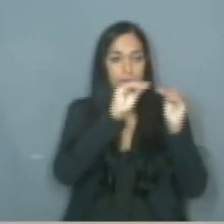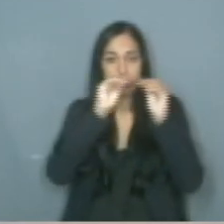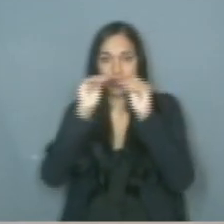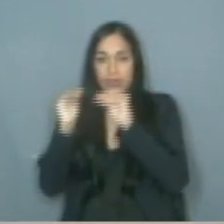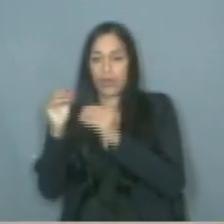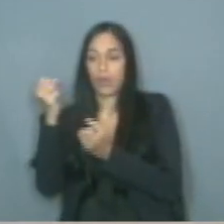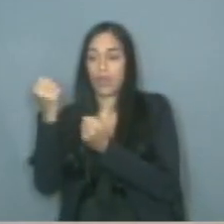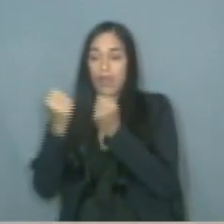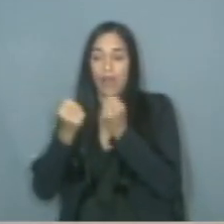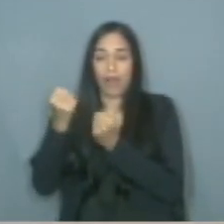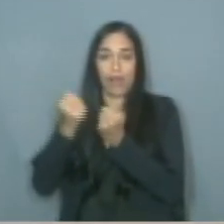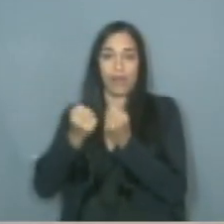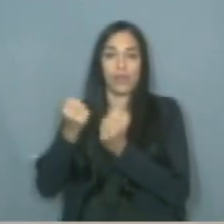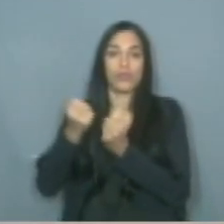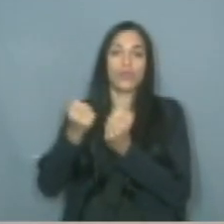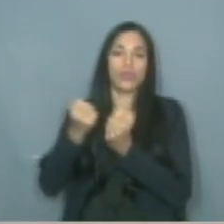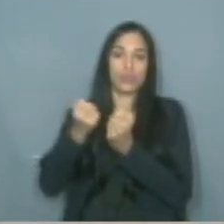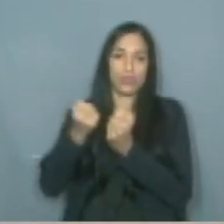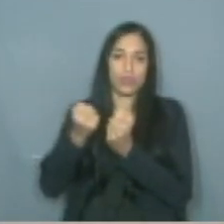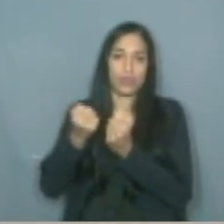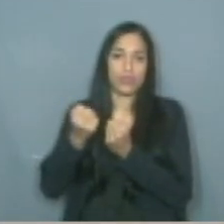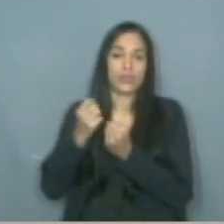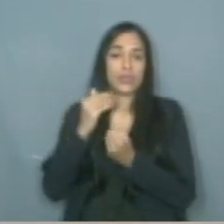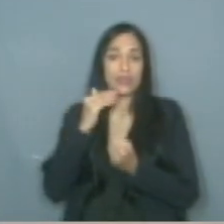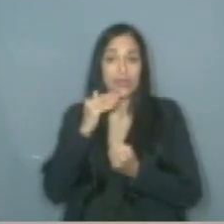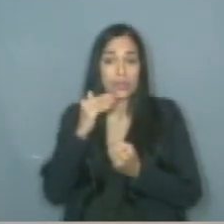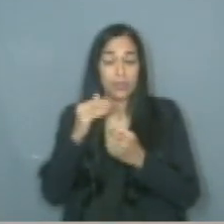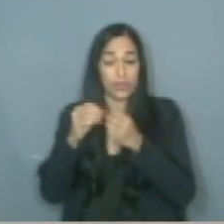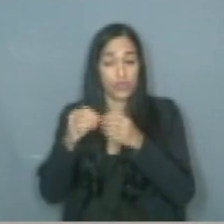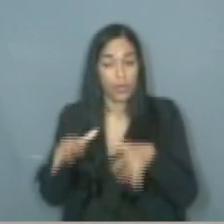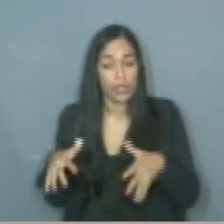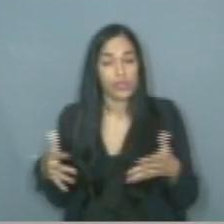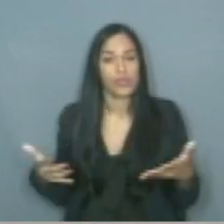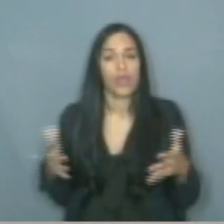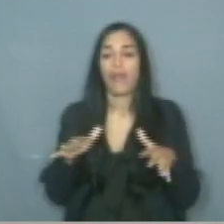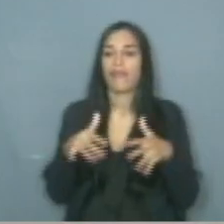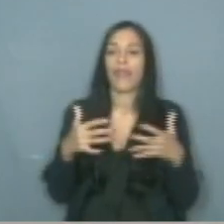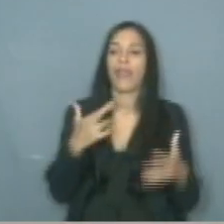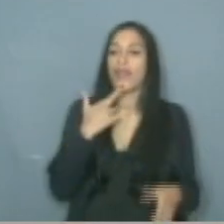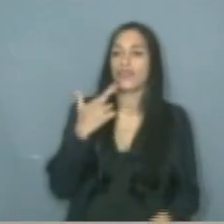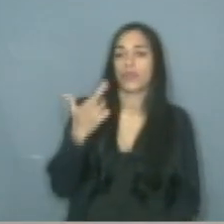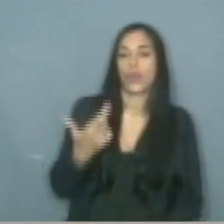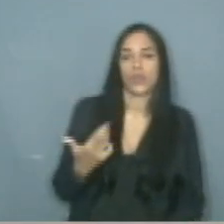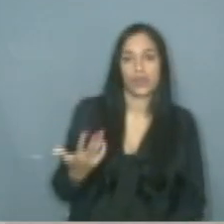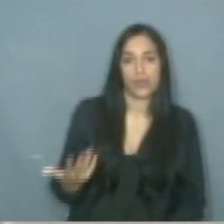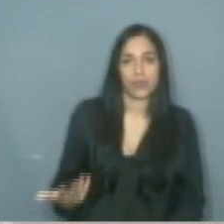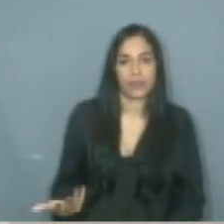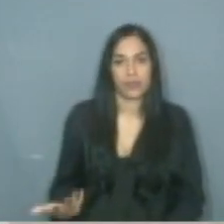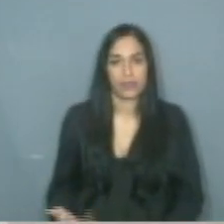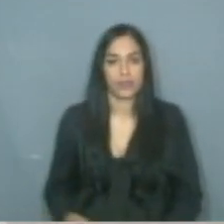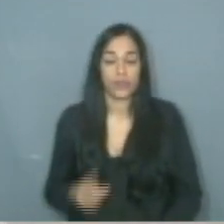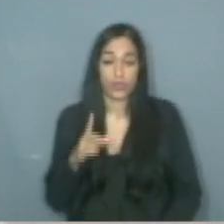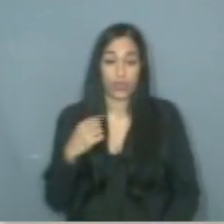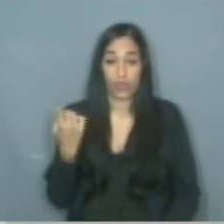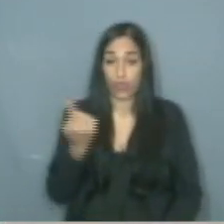que sofrem danos. Quem responde por esse dano? Nós